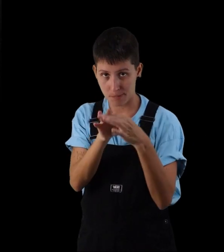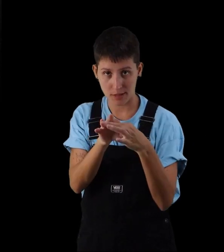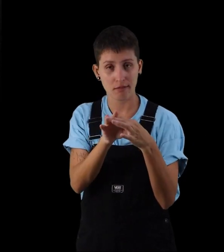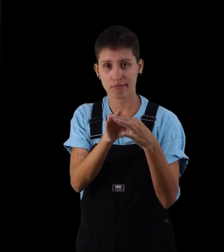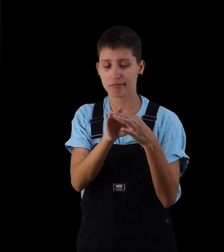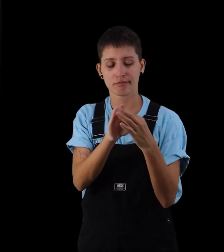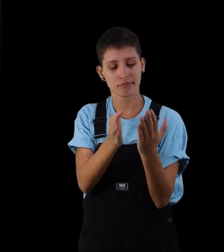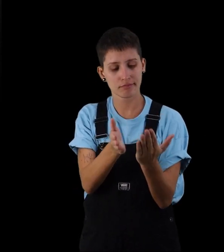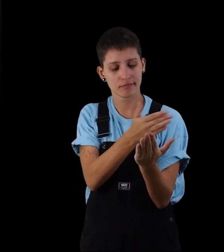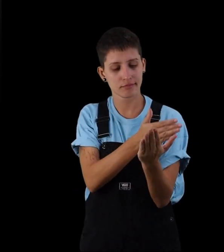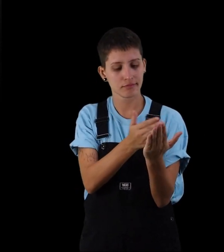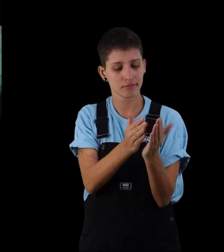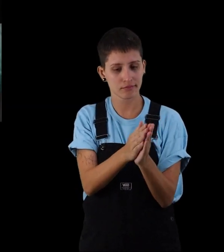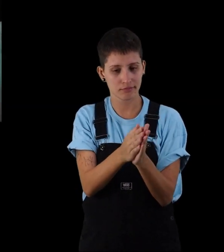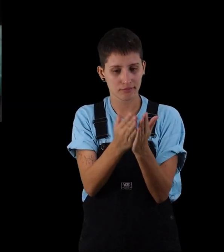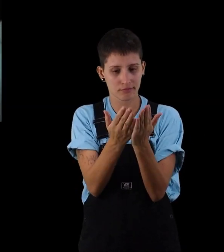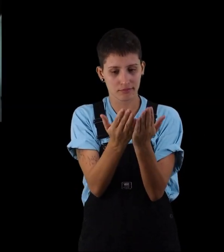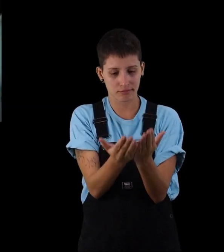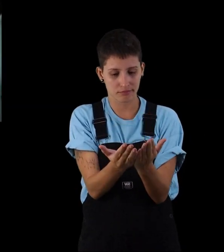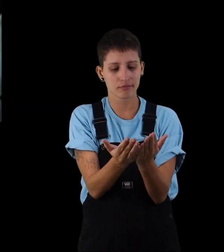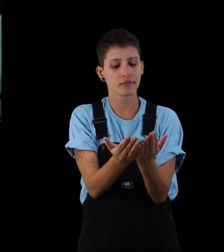sua, pulou a explicação.